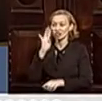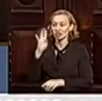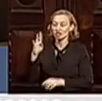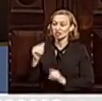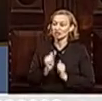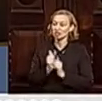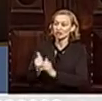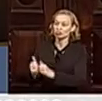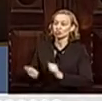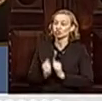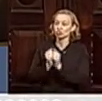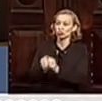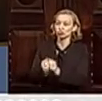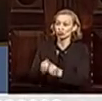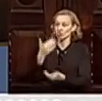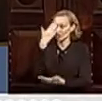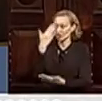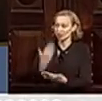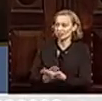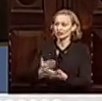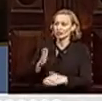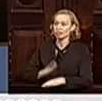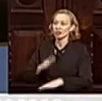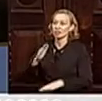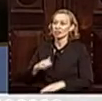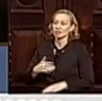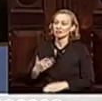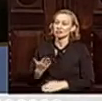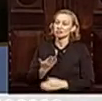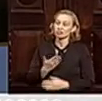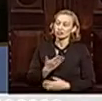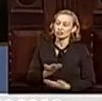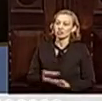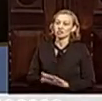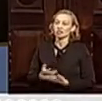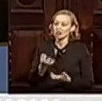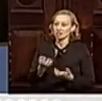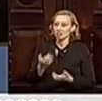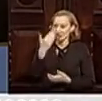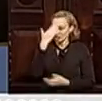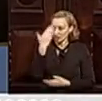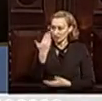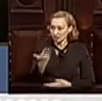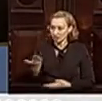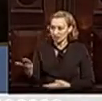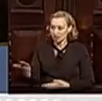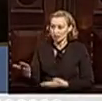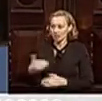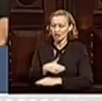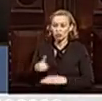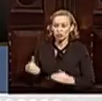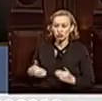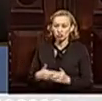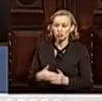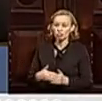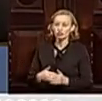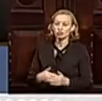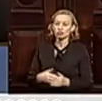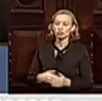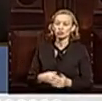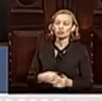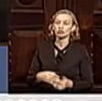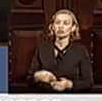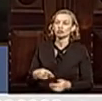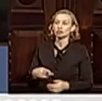tempo ampliaremos ainda mais nossos sentimentos e empatias. Quero agradecer a todos os departamentos dessa casa,